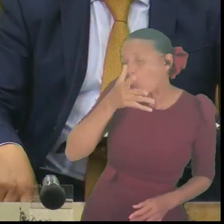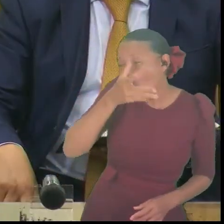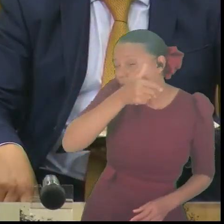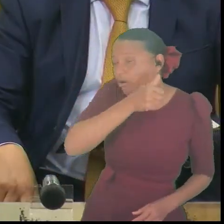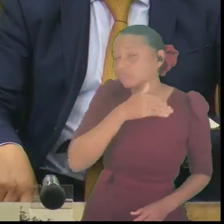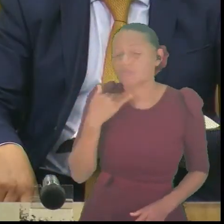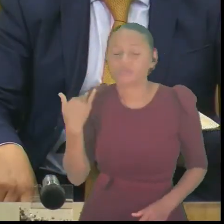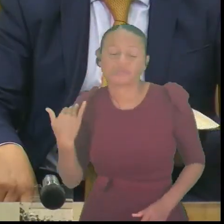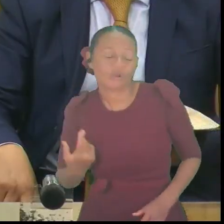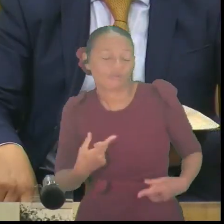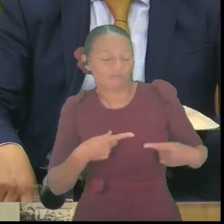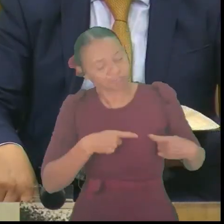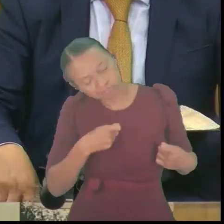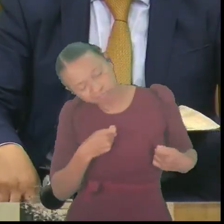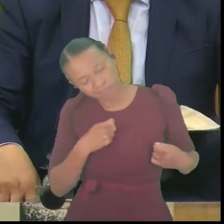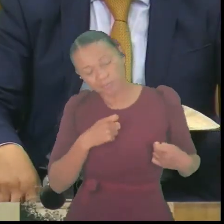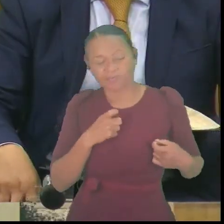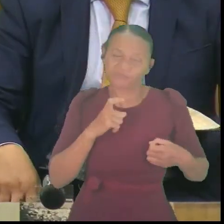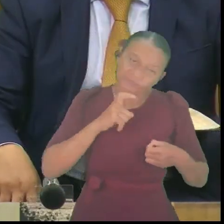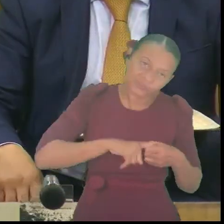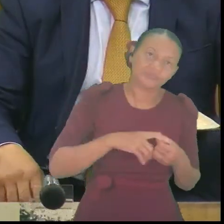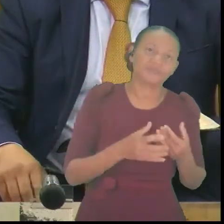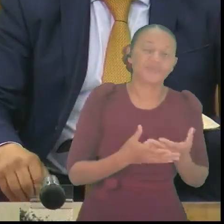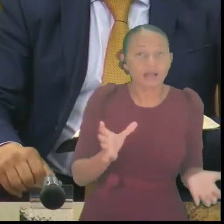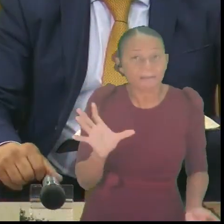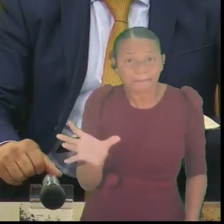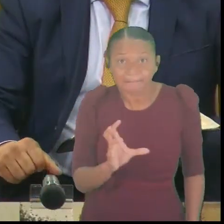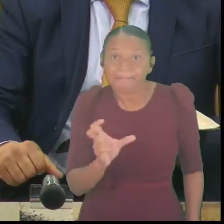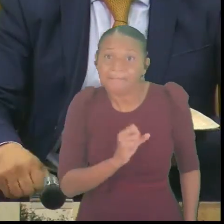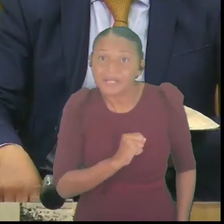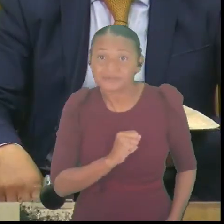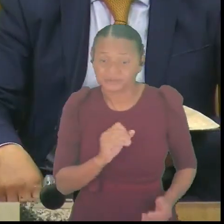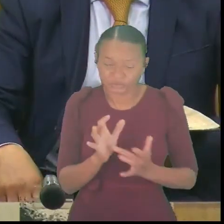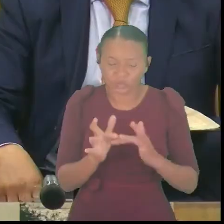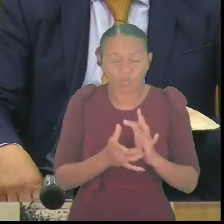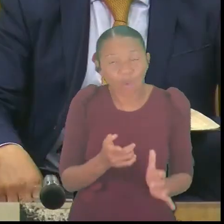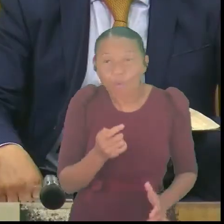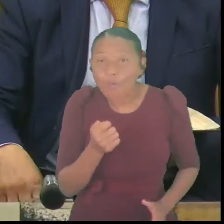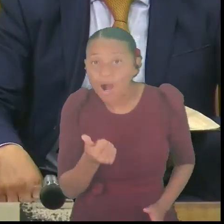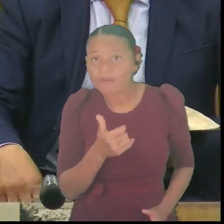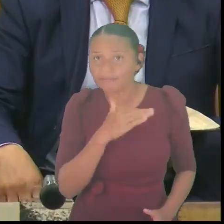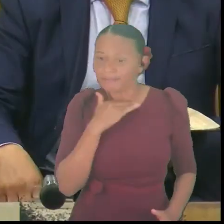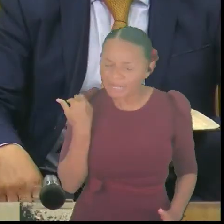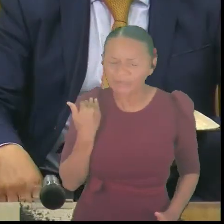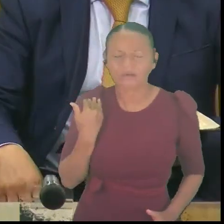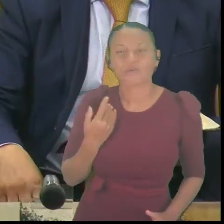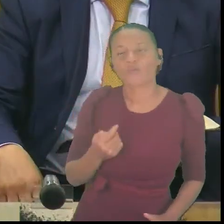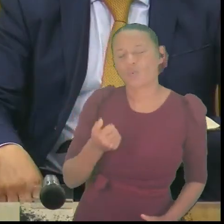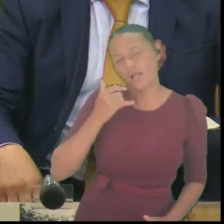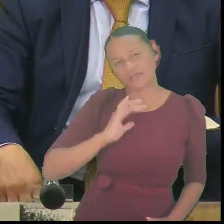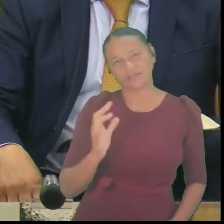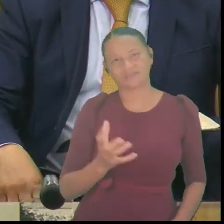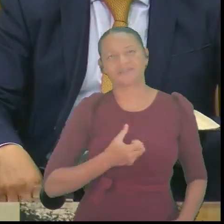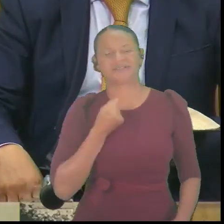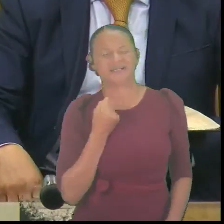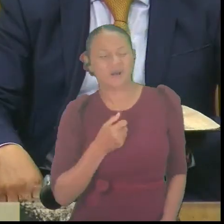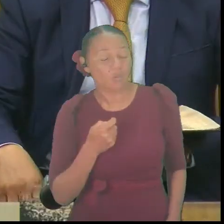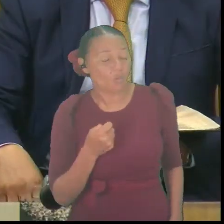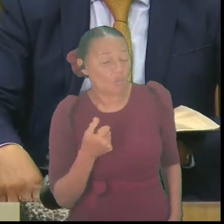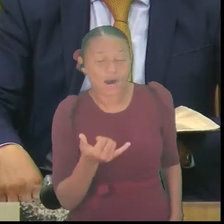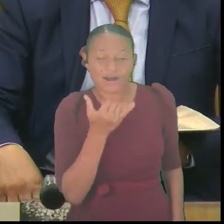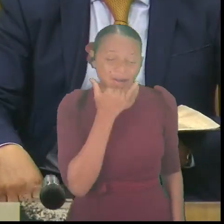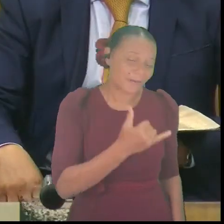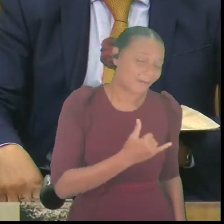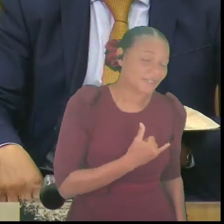um colapso e depois voltou a viver. E queridos, se Jesus quase morreu, nós quase fomos salvos, nós quase fomos